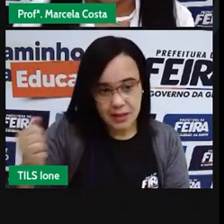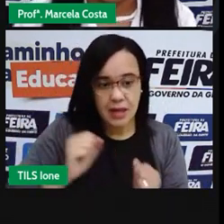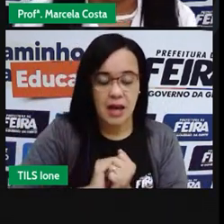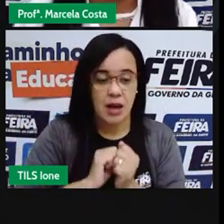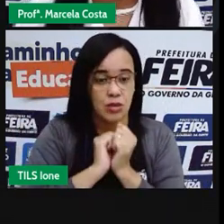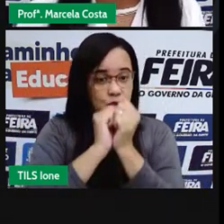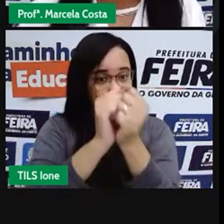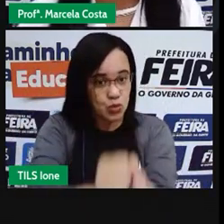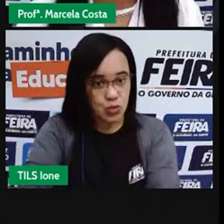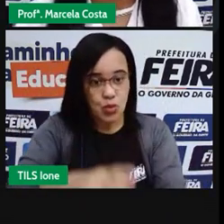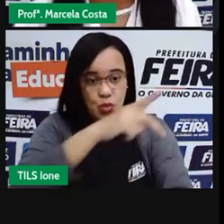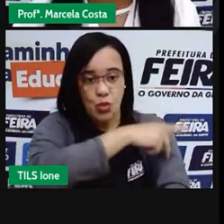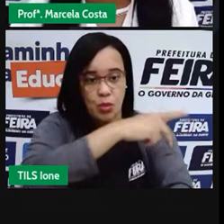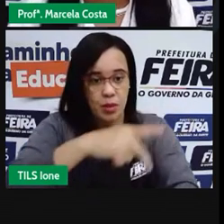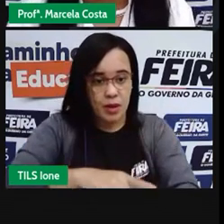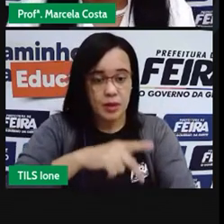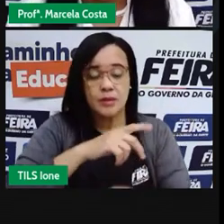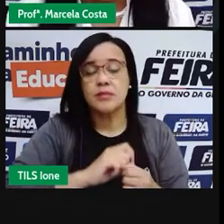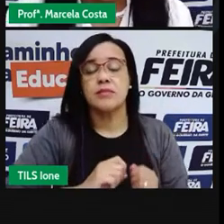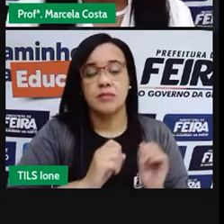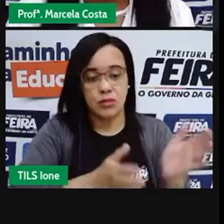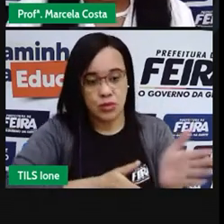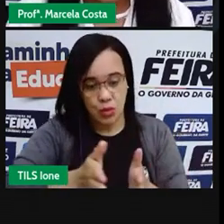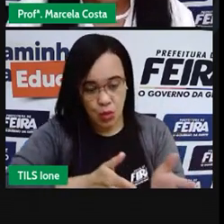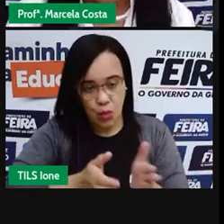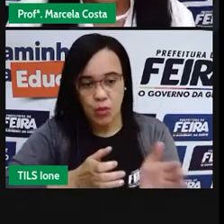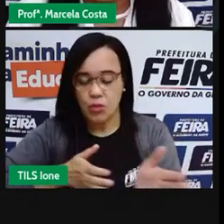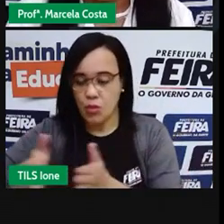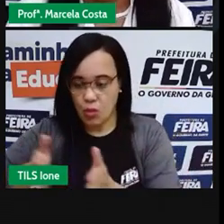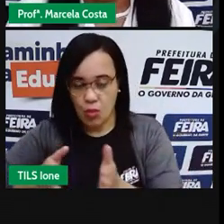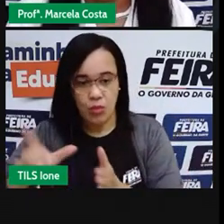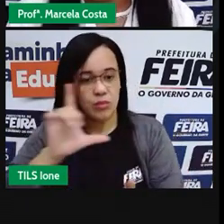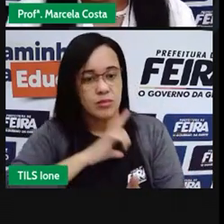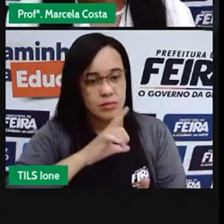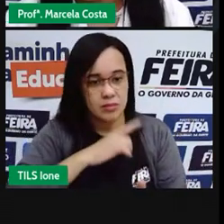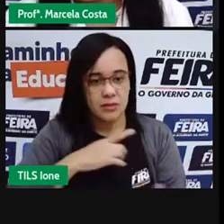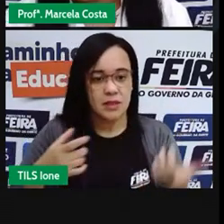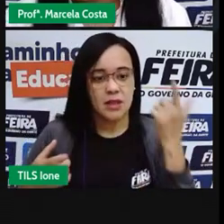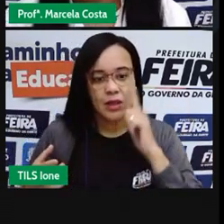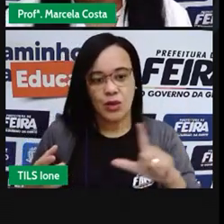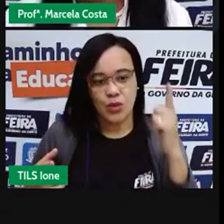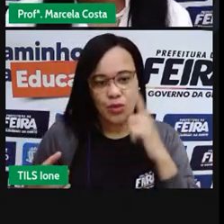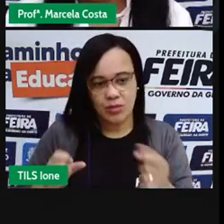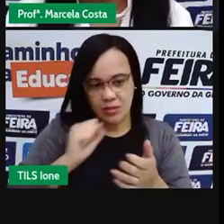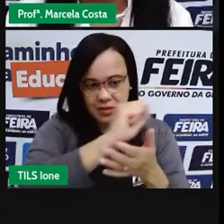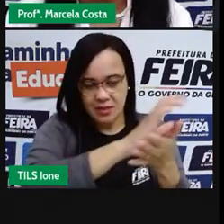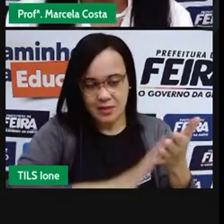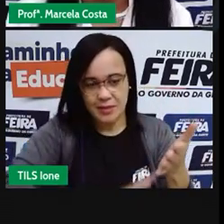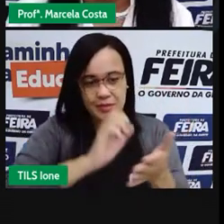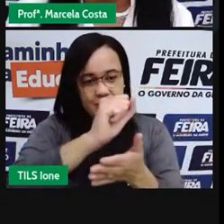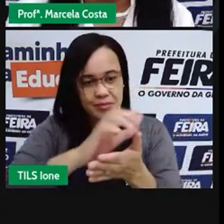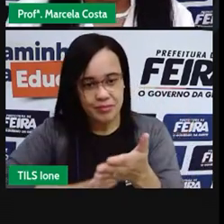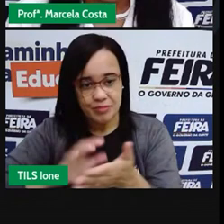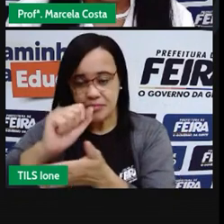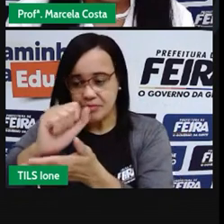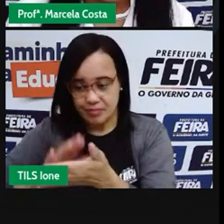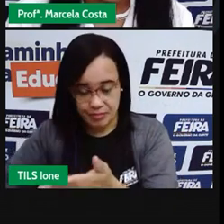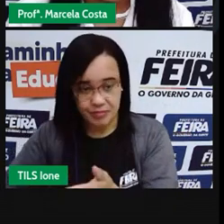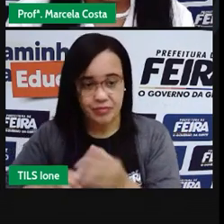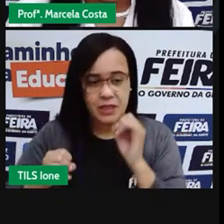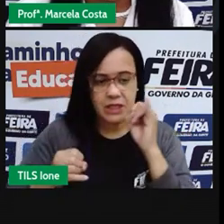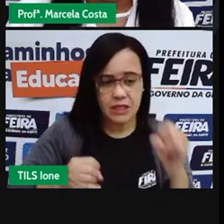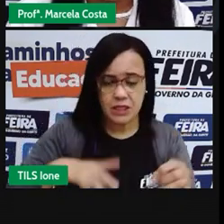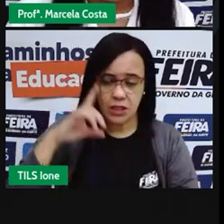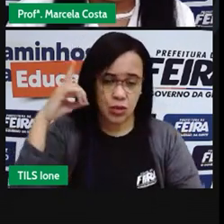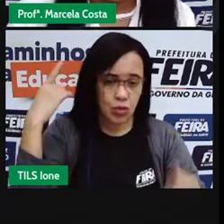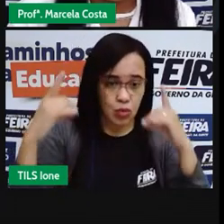percurso pedagógico e está conseguindo fazer, para que ela também te auxilie, retirando dúvidas